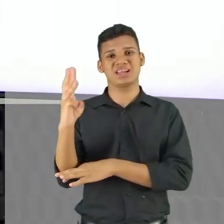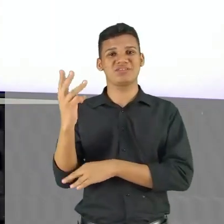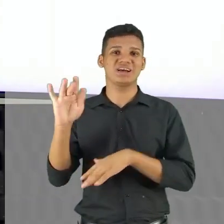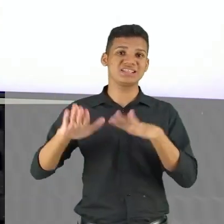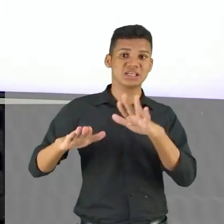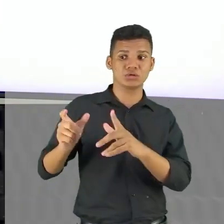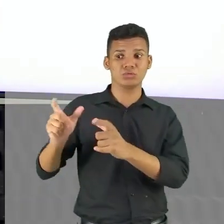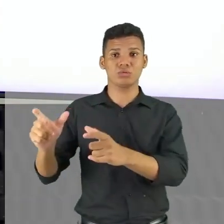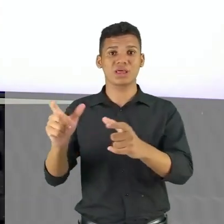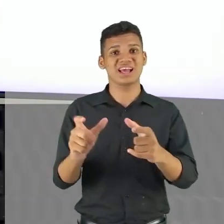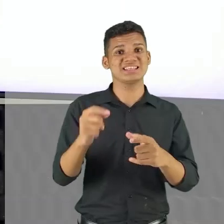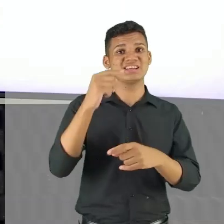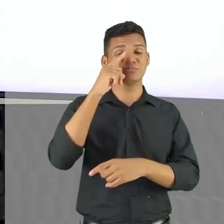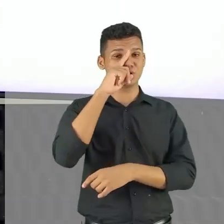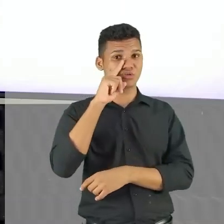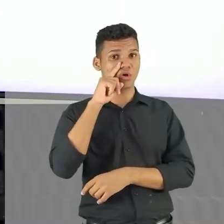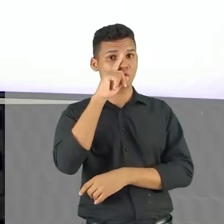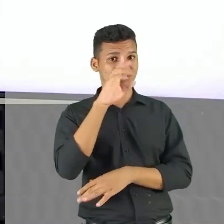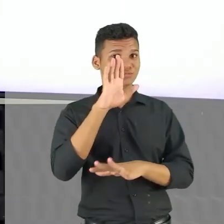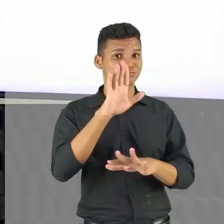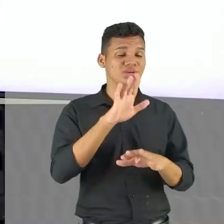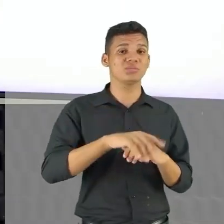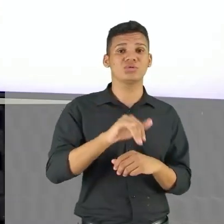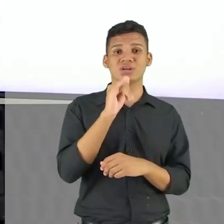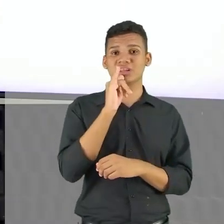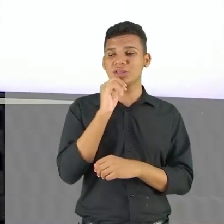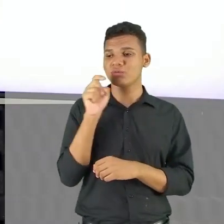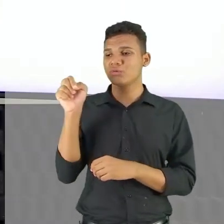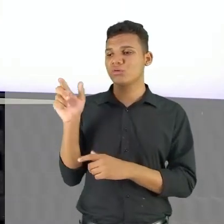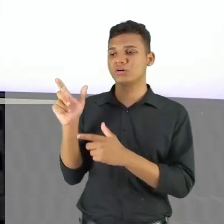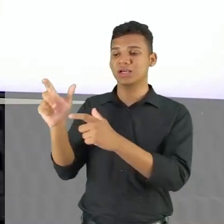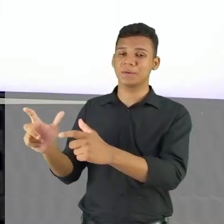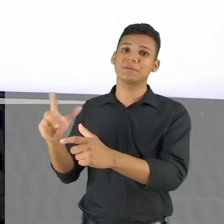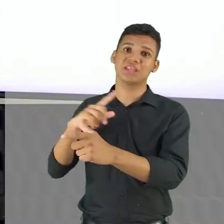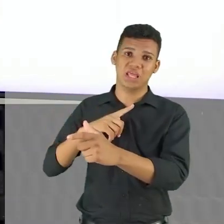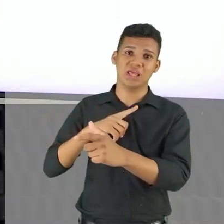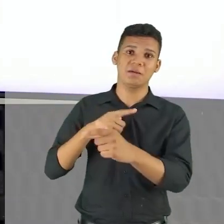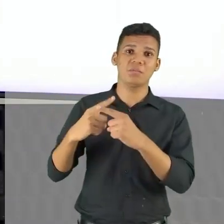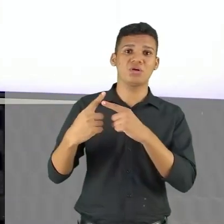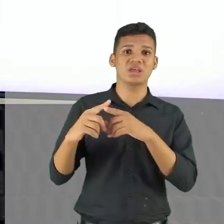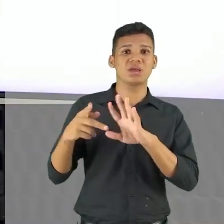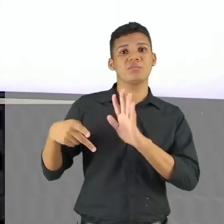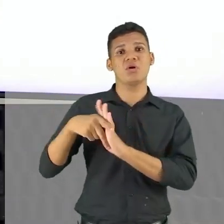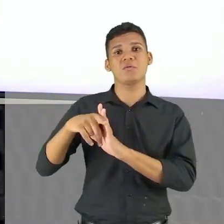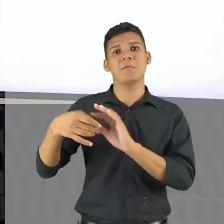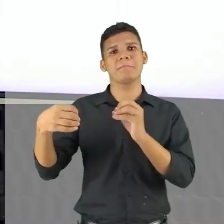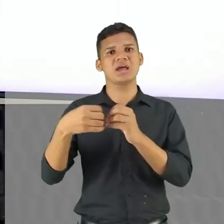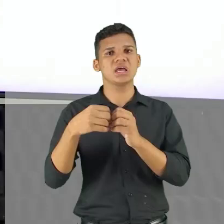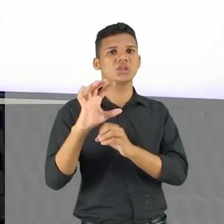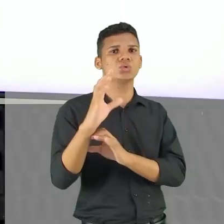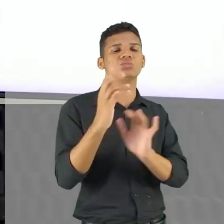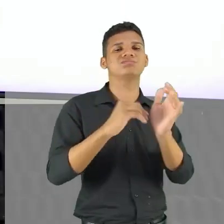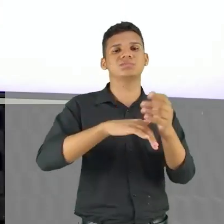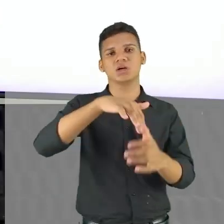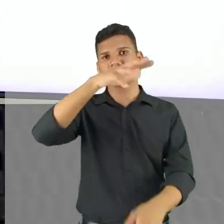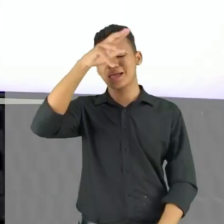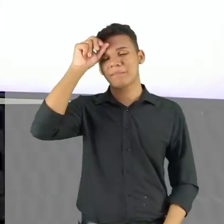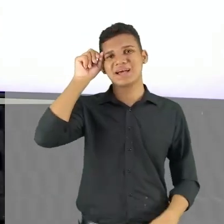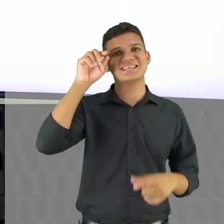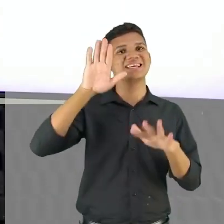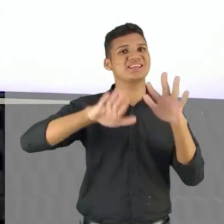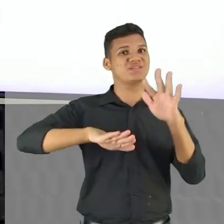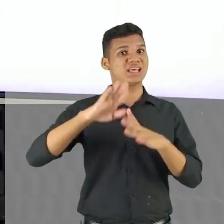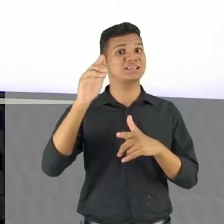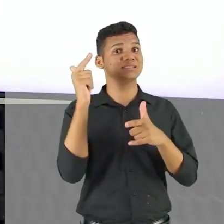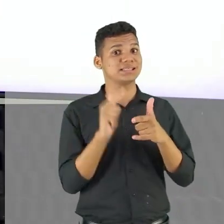intensas, que é exatamente o Bico do Papagaio, a região oeste do Maranhão, domínio da Amazônia, onde lá ainda temos esses